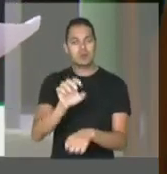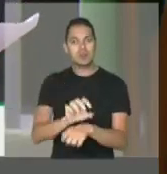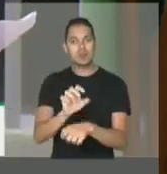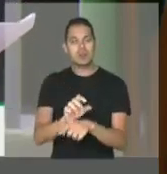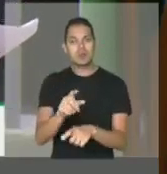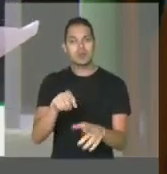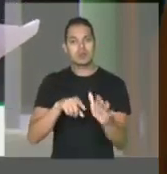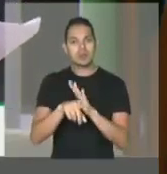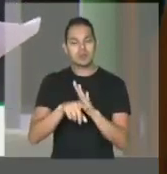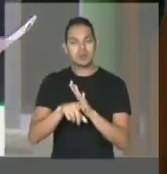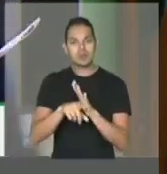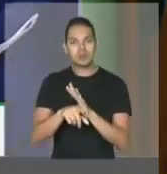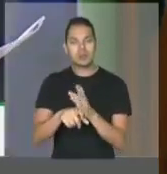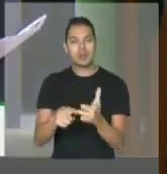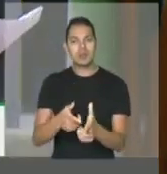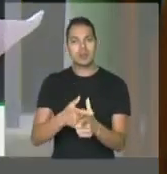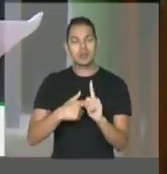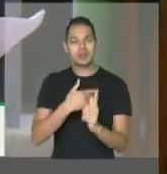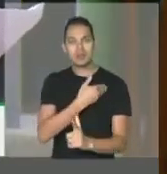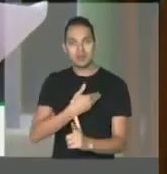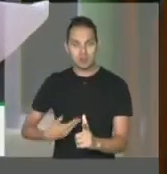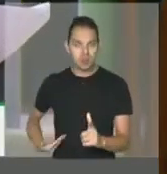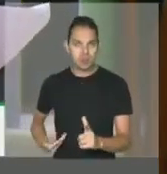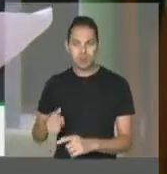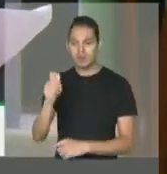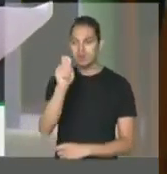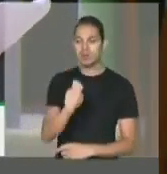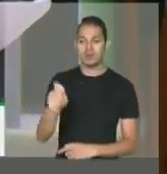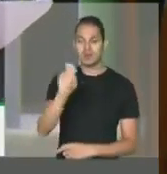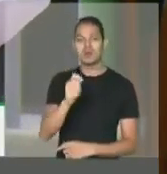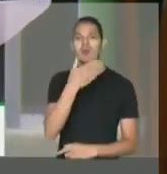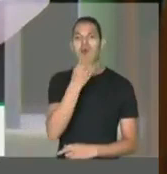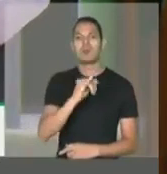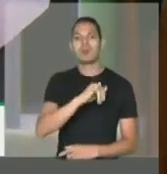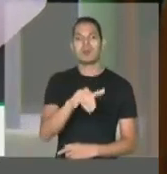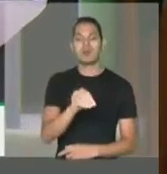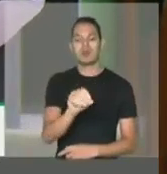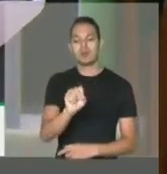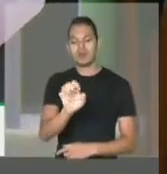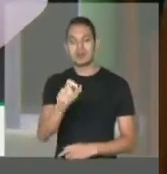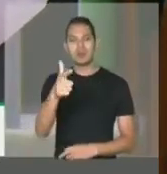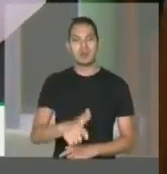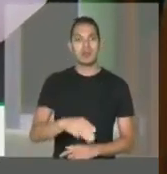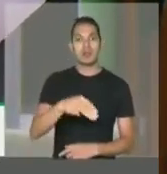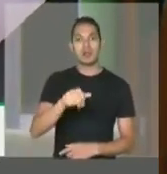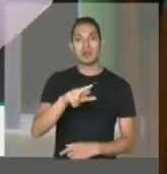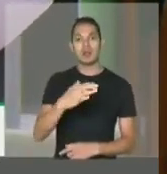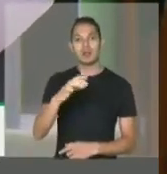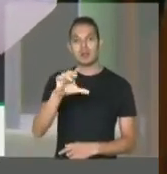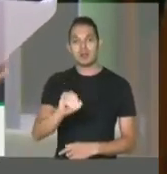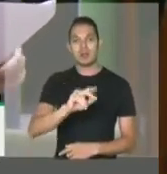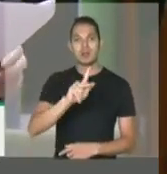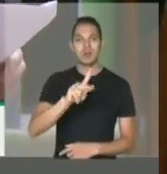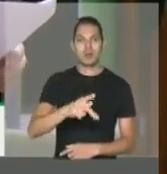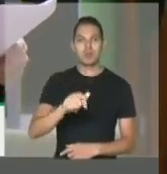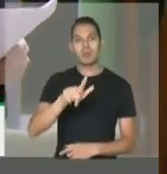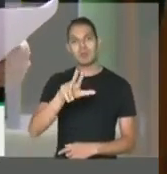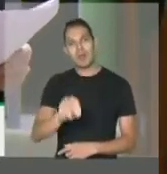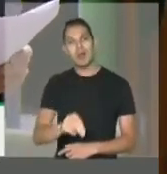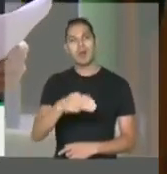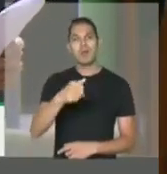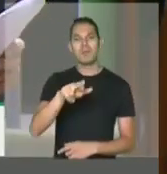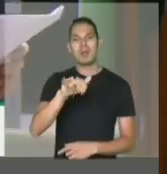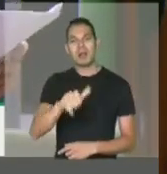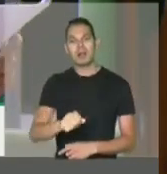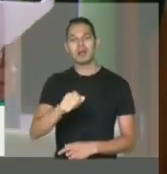dívida pública e combate ao rentismo do PSB do Rio Grande do Sul, José Inácio Abraão, Marcelo Freitas, Paulo Leites, Marina